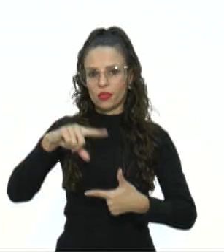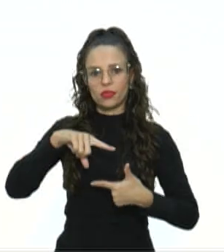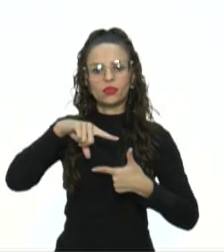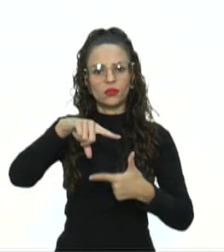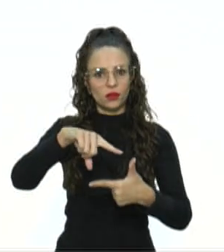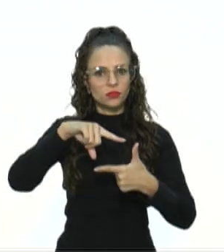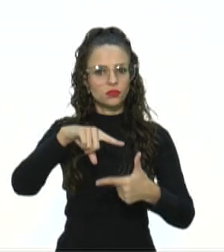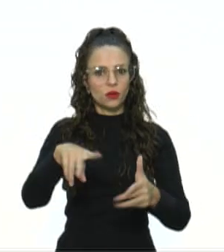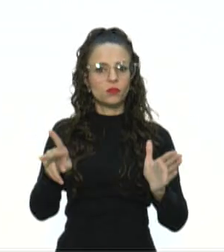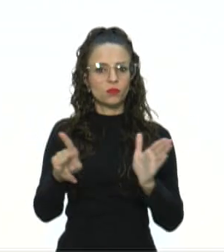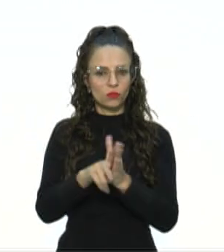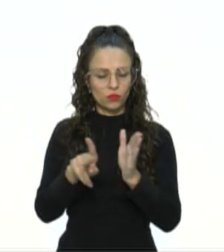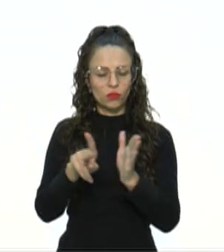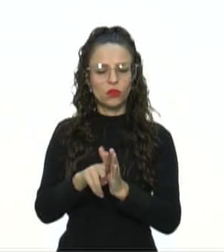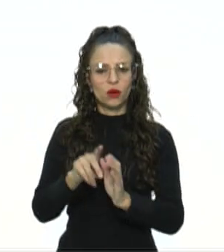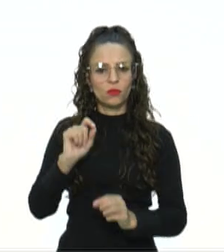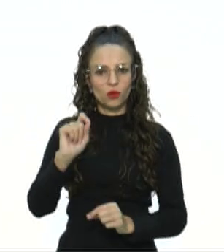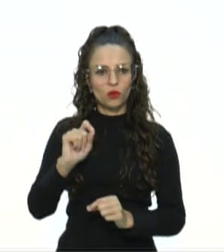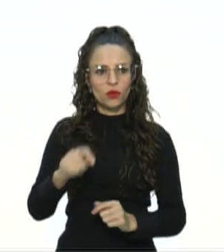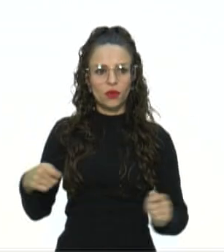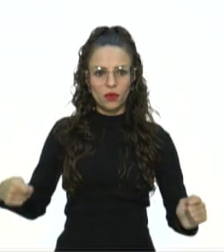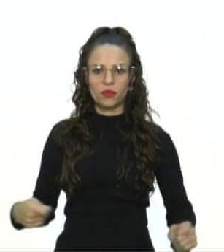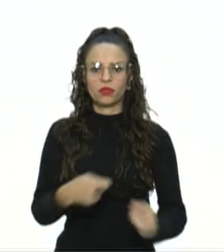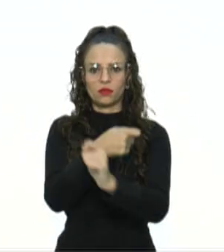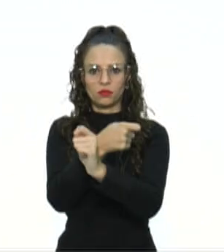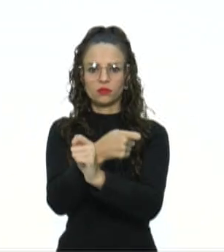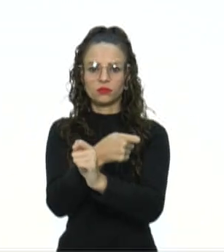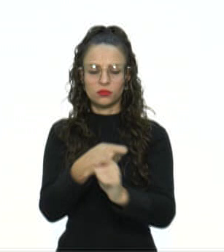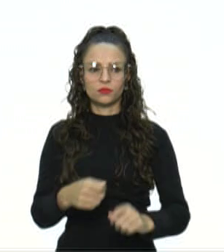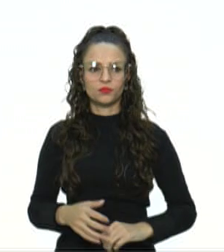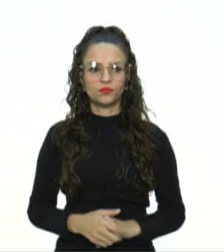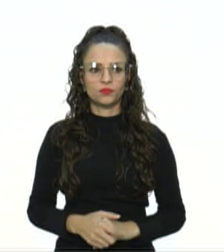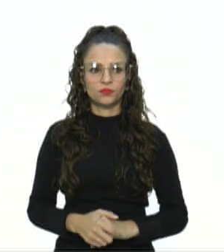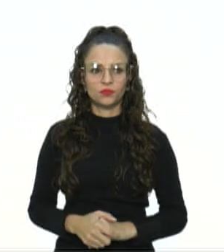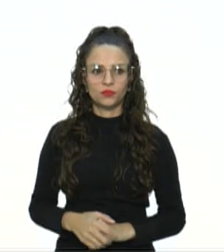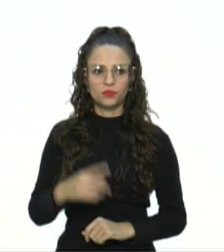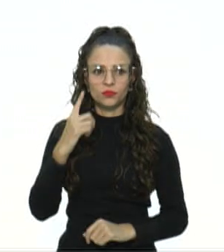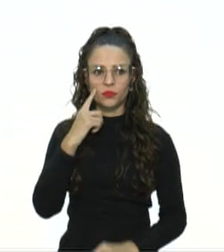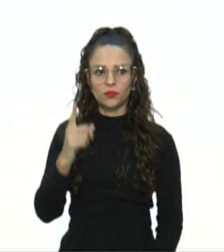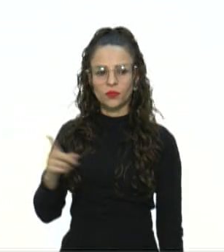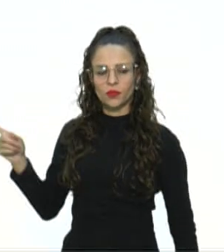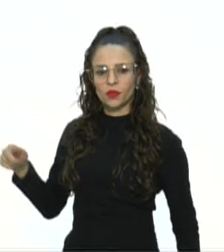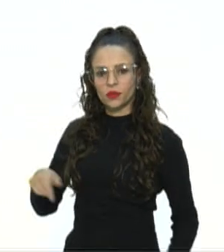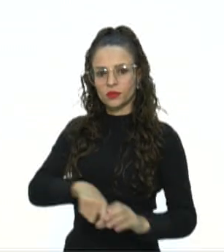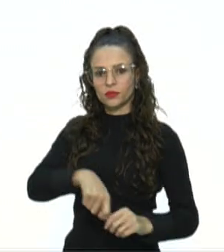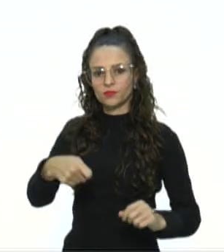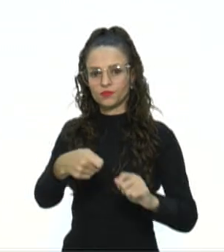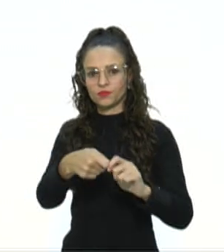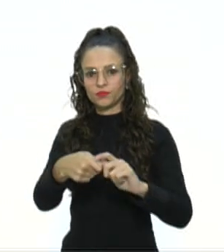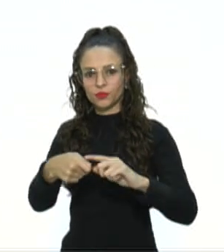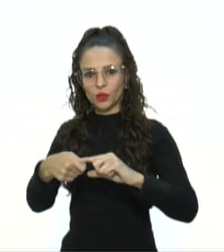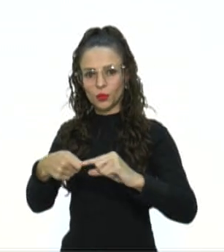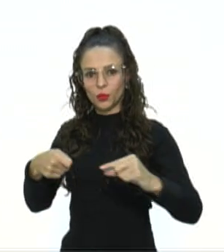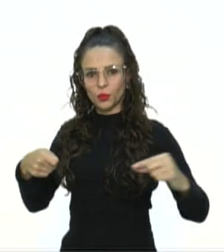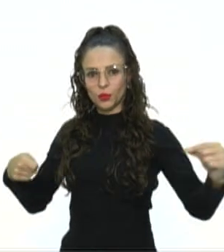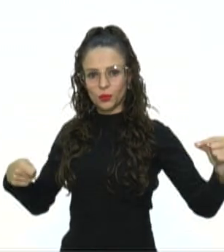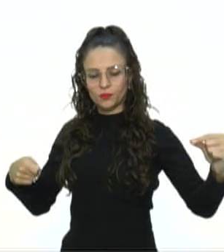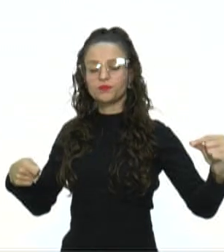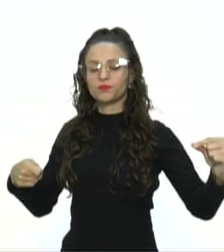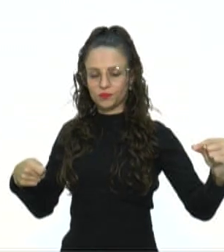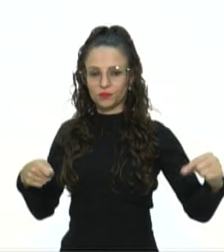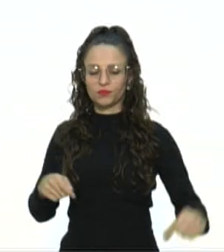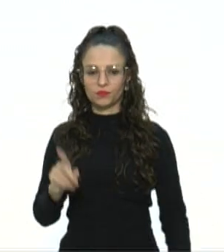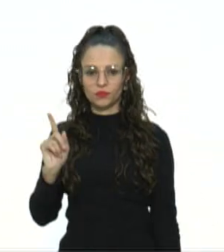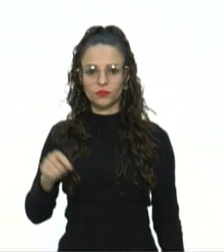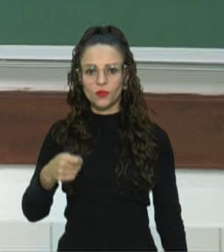vem dos samurais, né, na empunhadura do shinai, que é essa espada aqui, né? Então ela é feita de bambu e